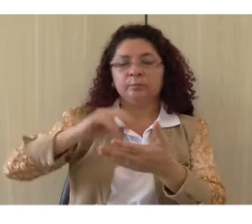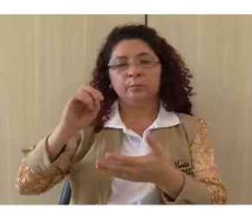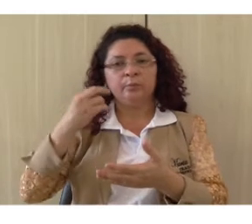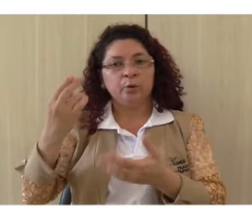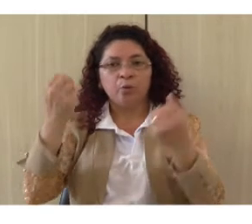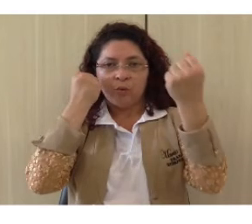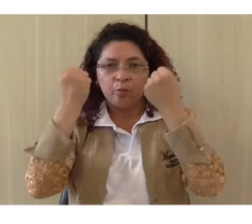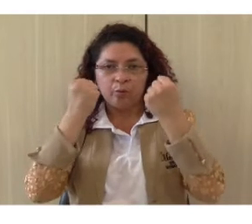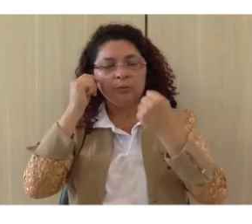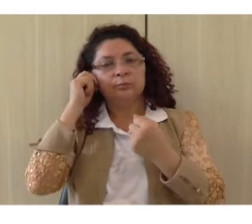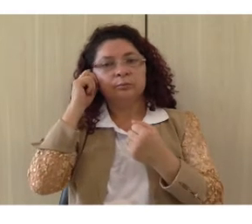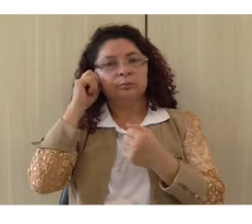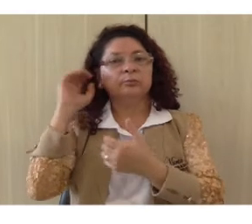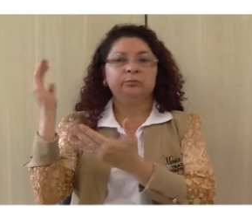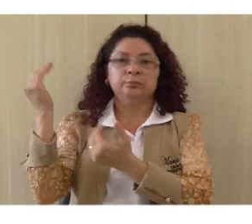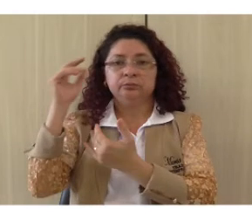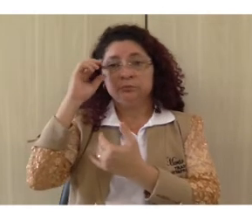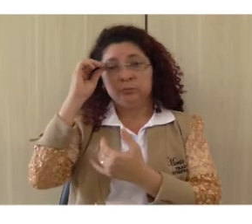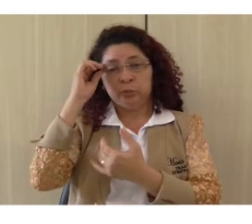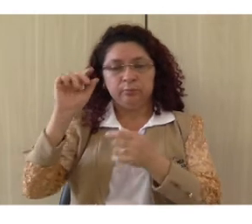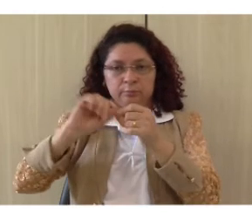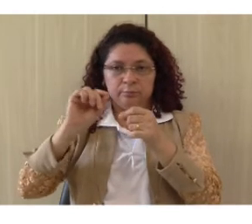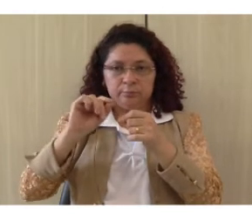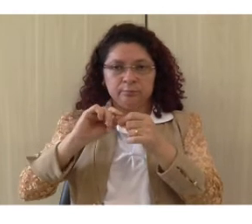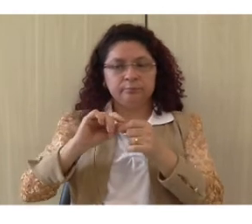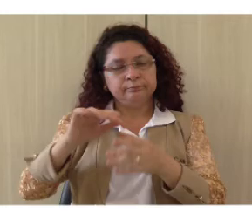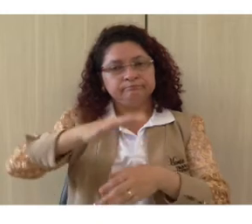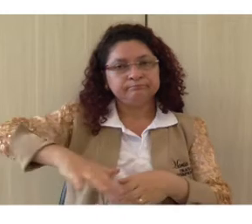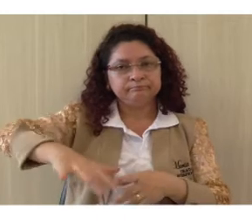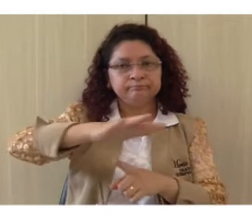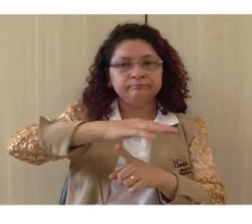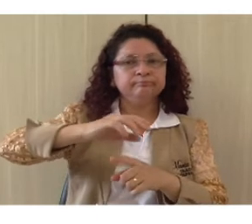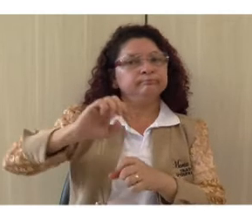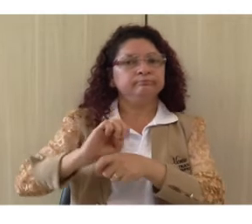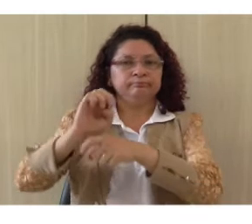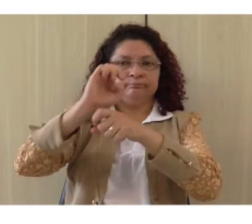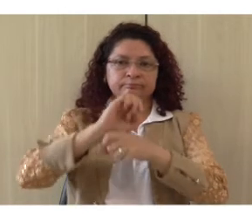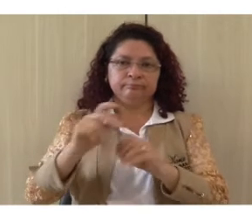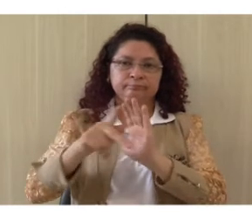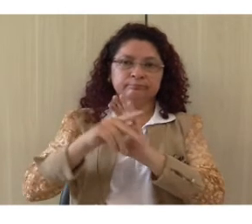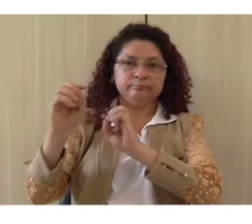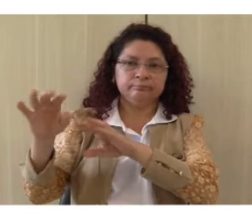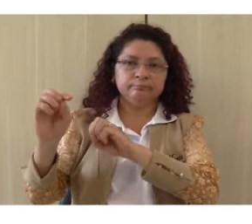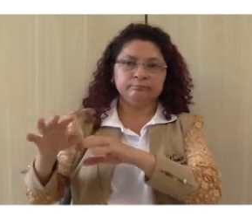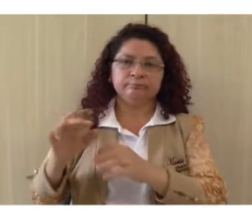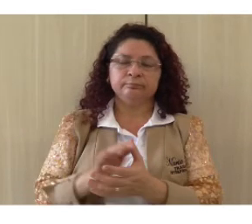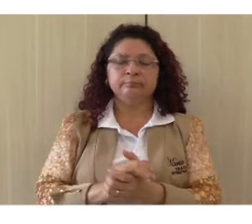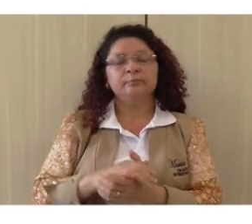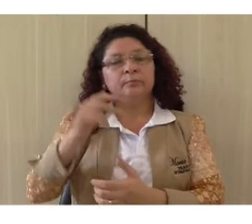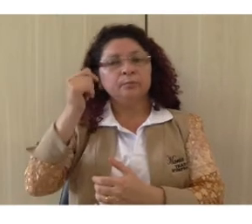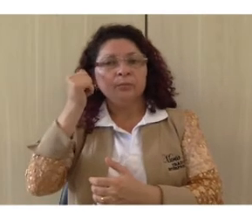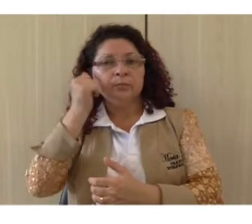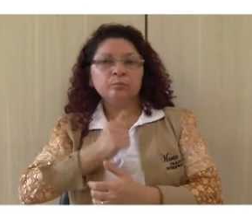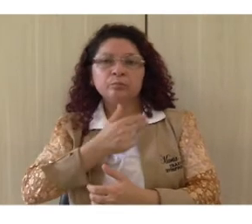de avaliação de jovens e adultos realizados pelos sistemas estaduais de ensino, para os candidatos ou